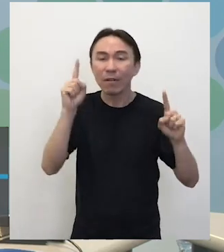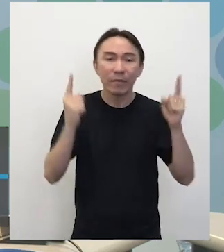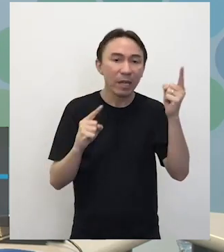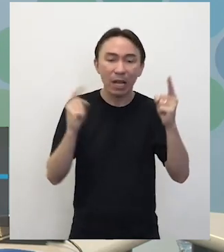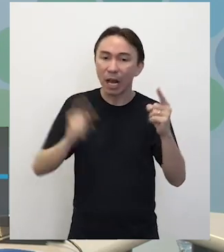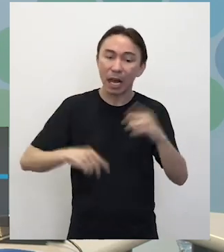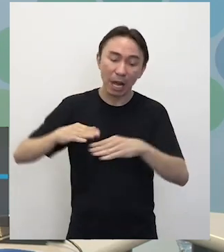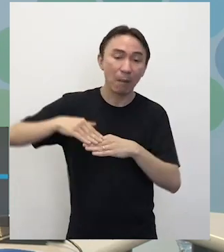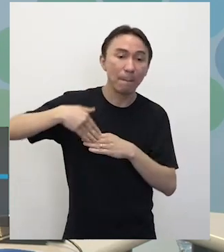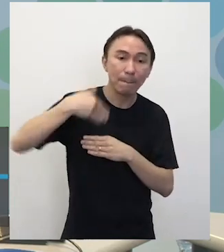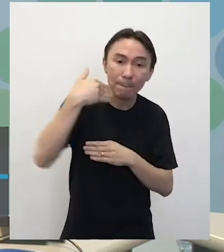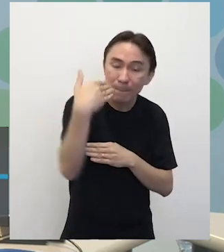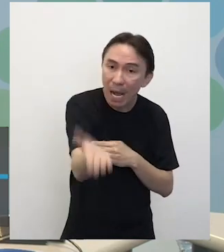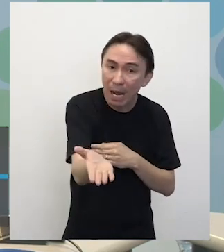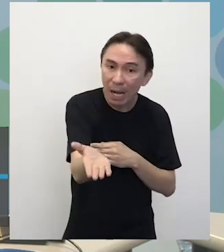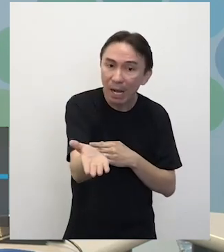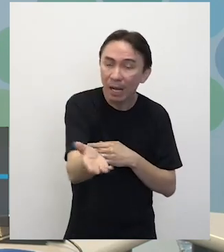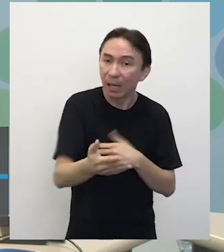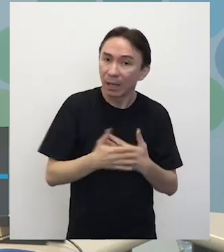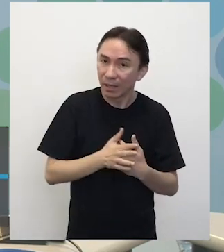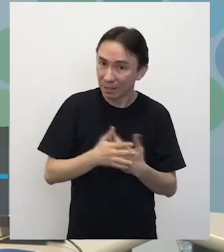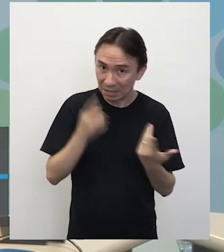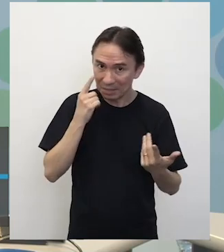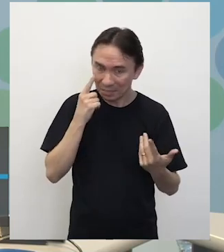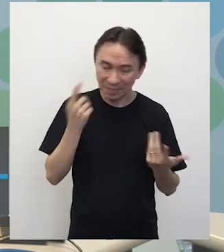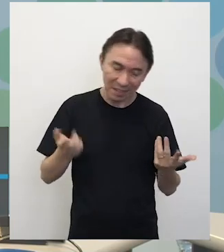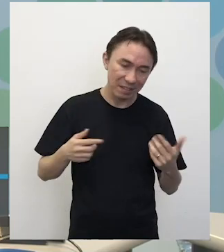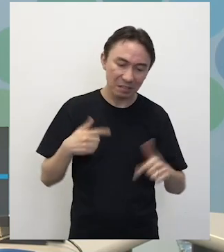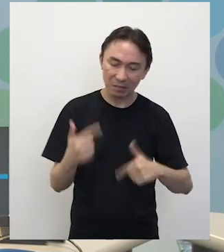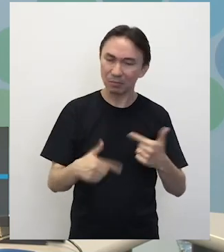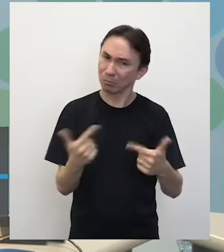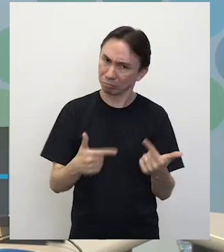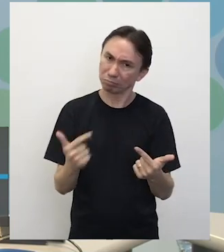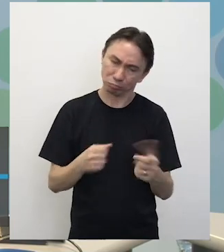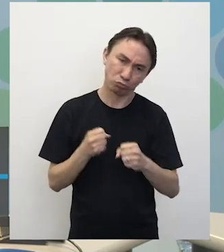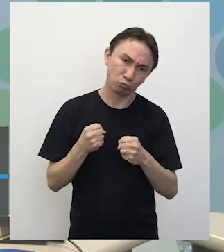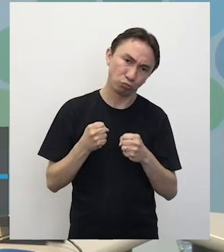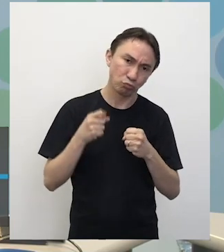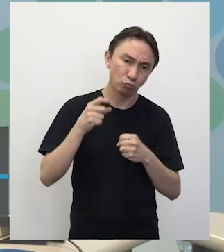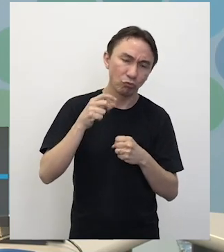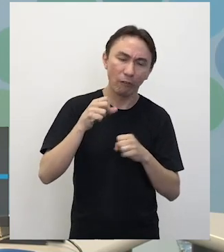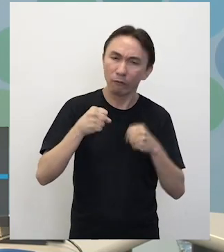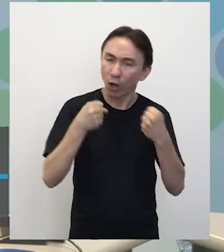o brasileiro só começa o ano depois do carnaval. E também tem a questão às vezes